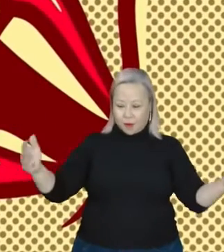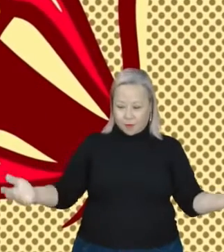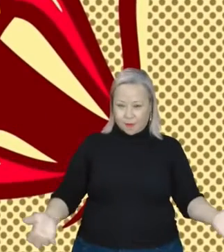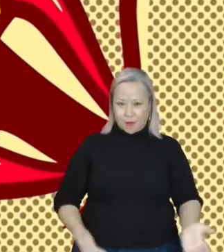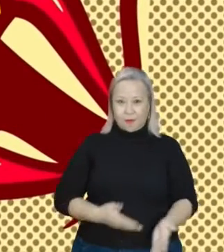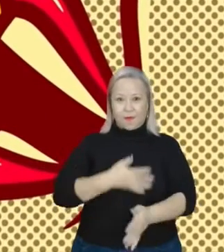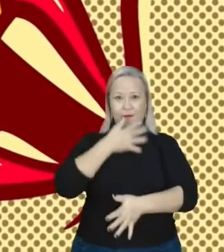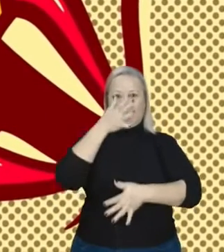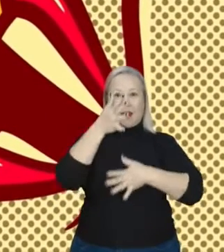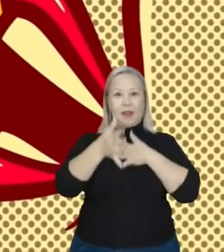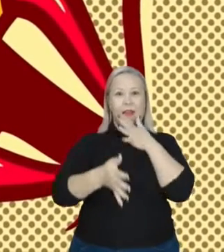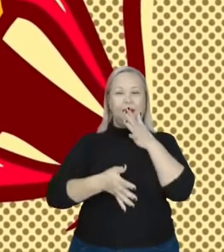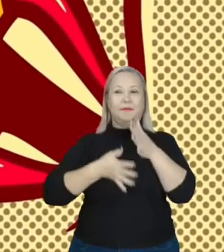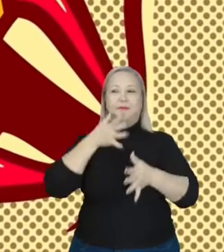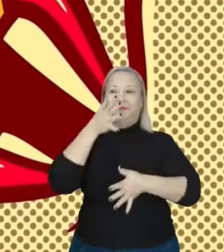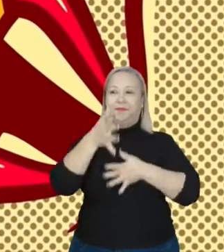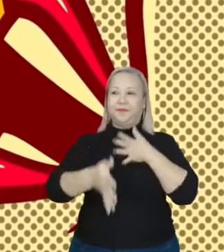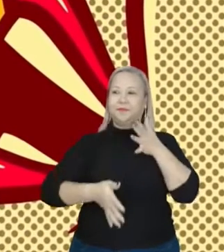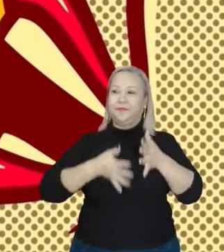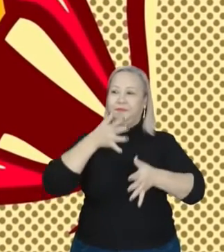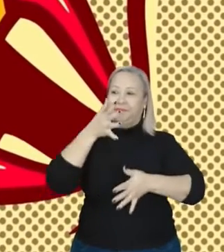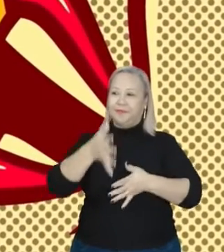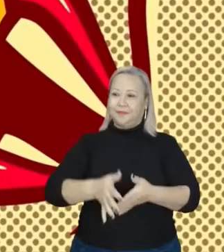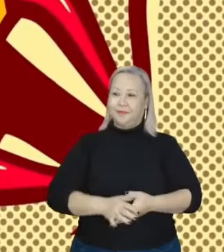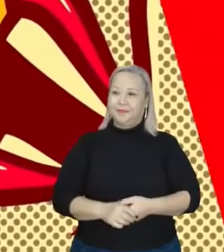agora eu vou falar.